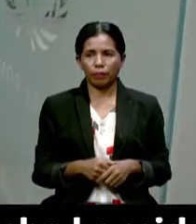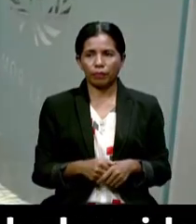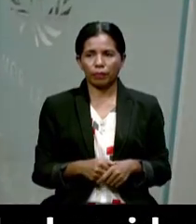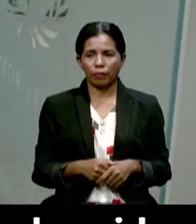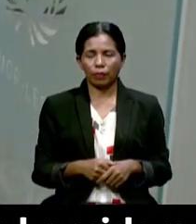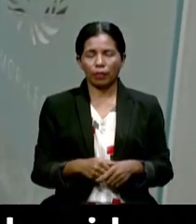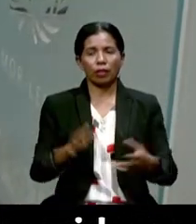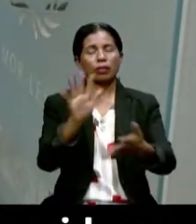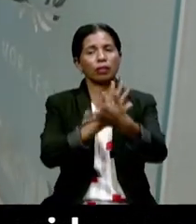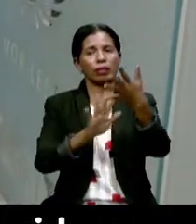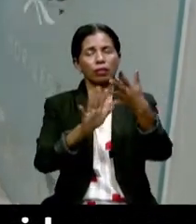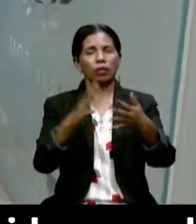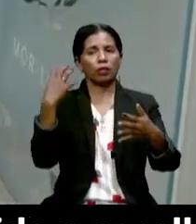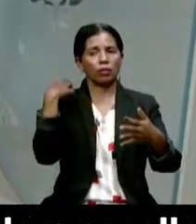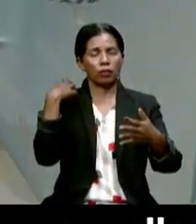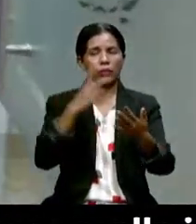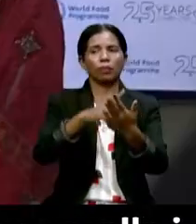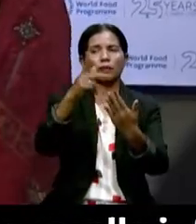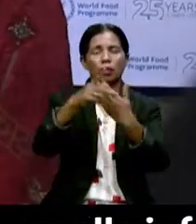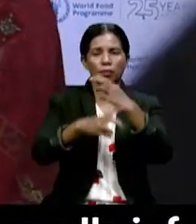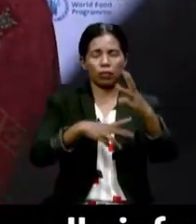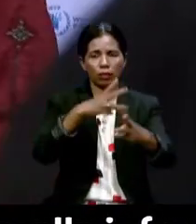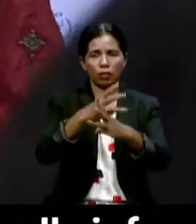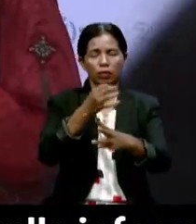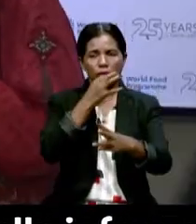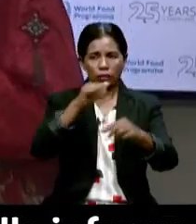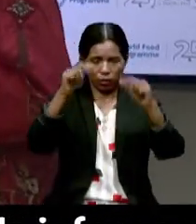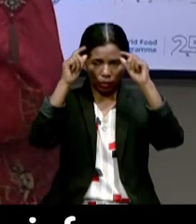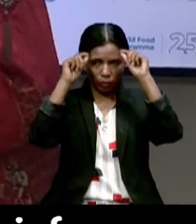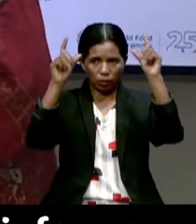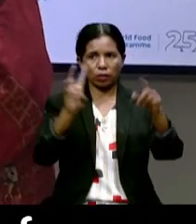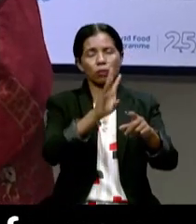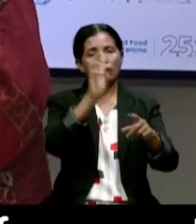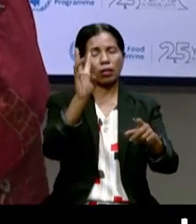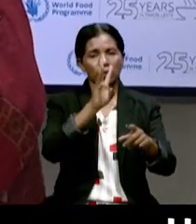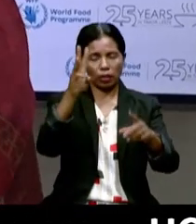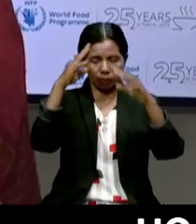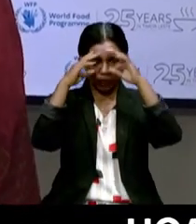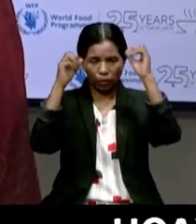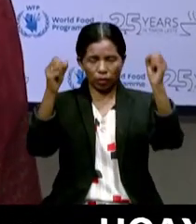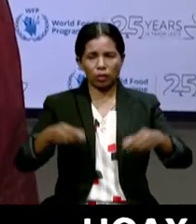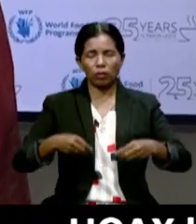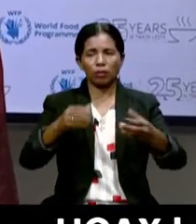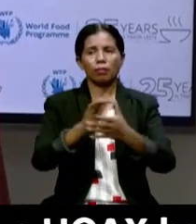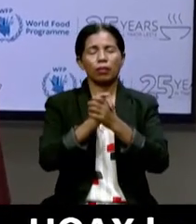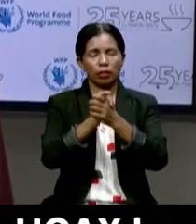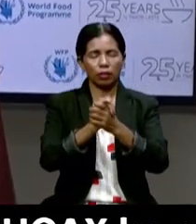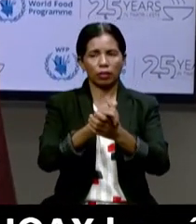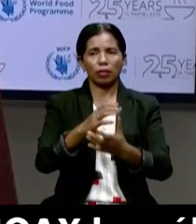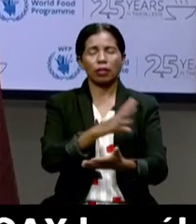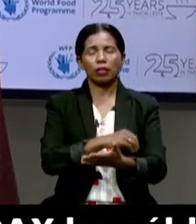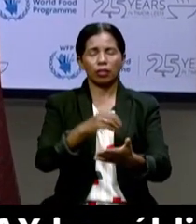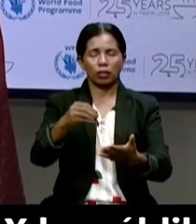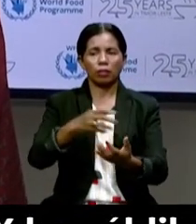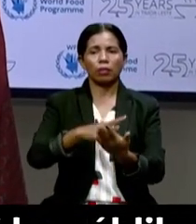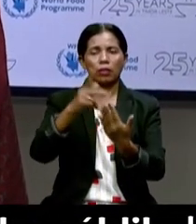Ia cerimônia inauguração edifício foi Programa Mundial Alimentar ia Timor-Leste. Quarta, né? Presidente Republika condecora representante Programa Mundial